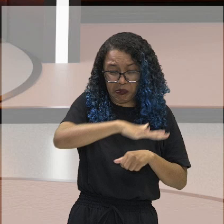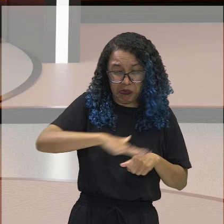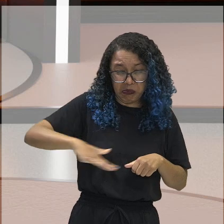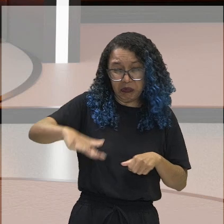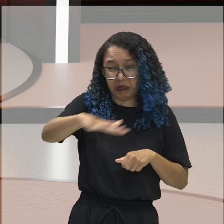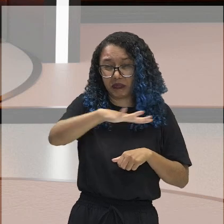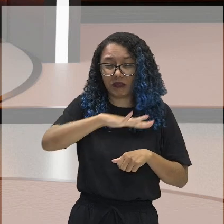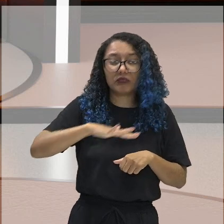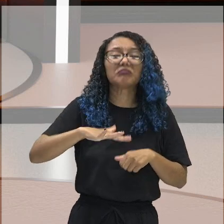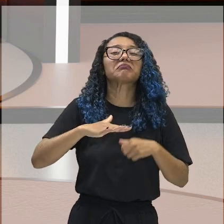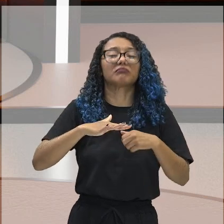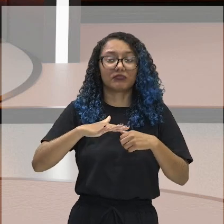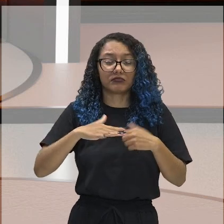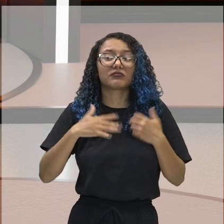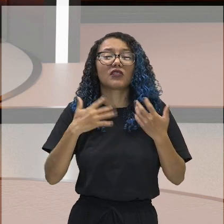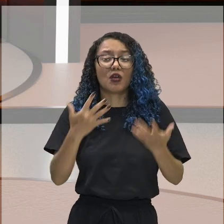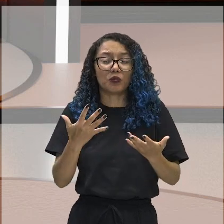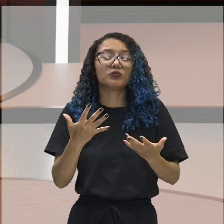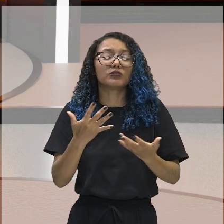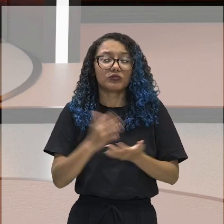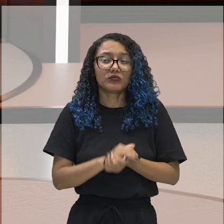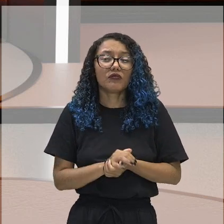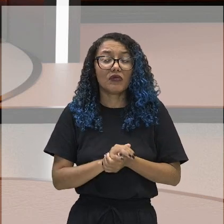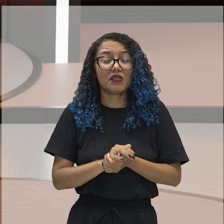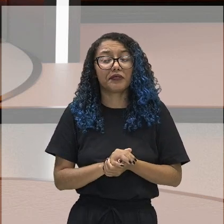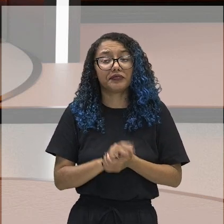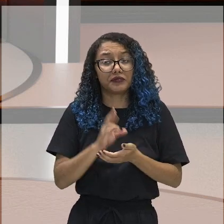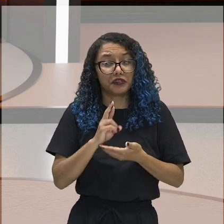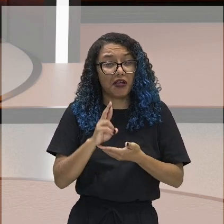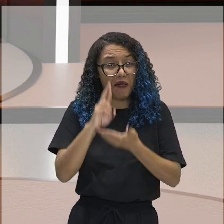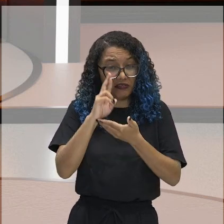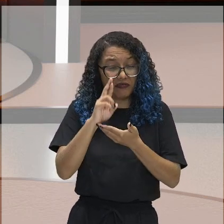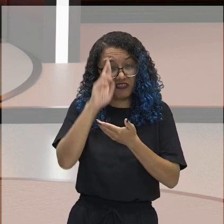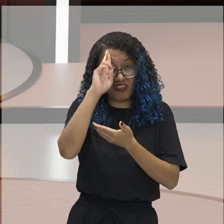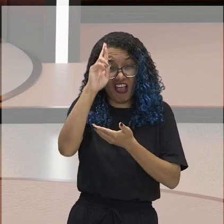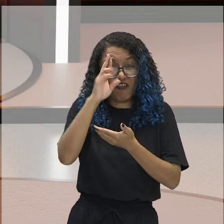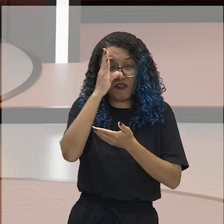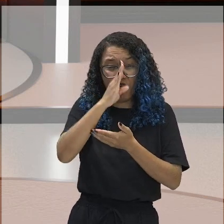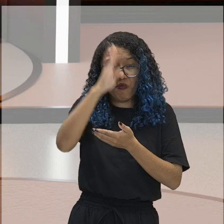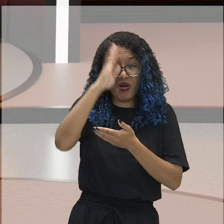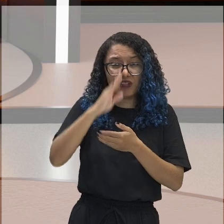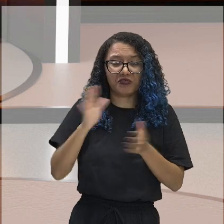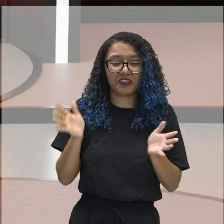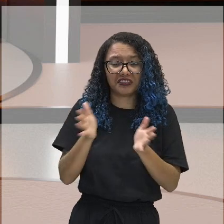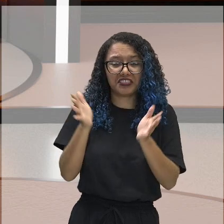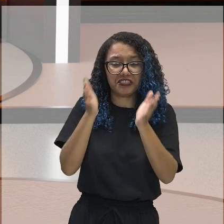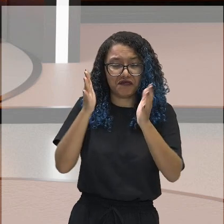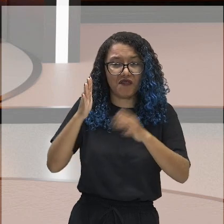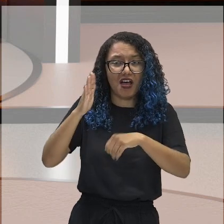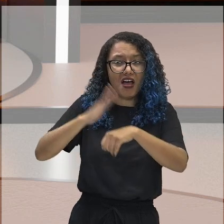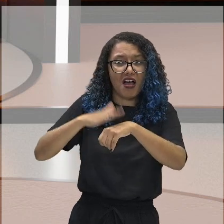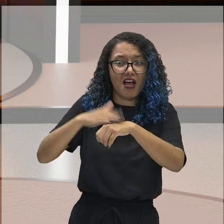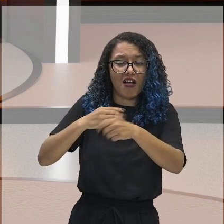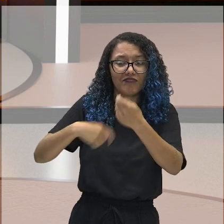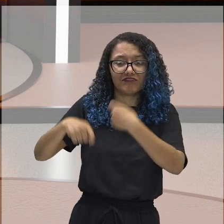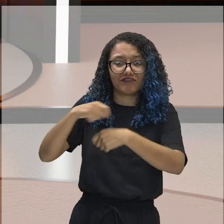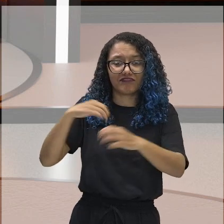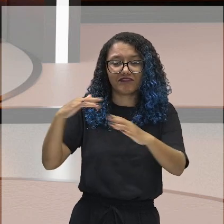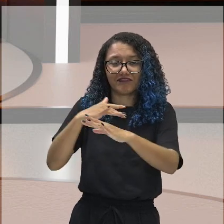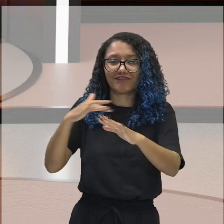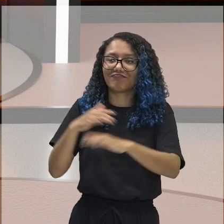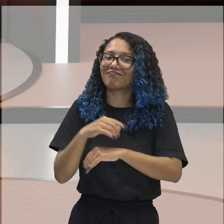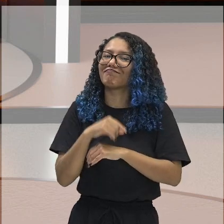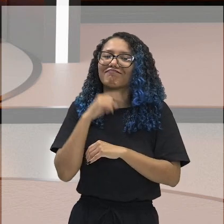romanos então a gente vai ver que eles foram incapazes então de promover uma autonomia econômica então das cidades